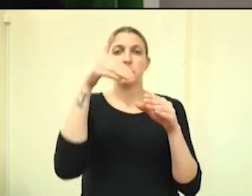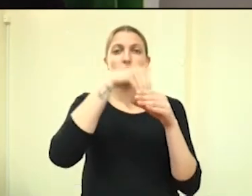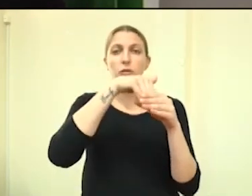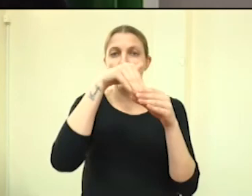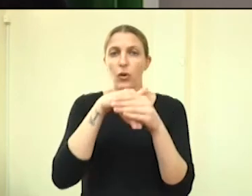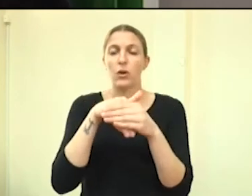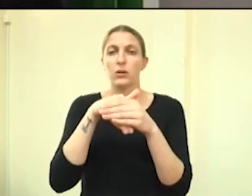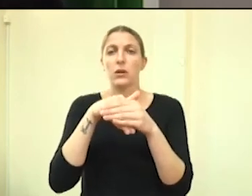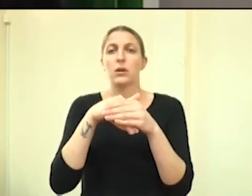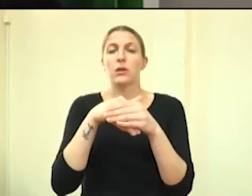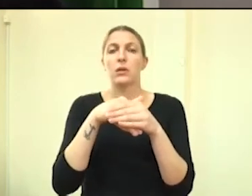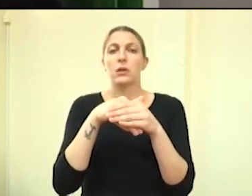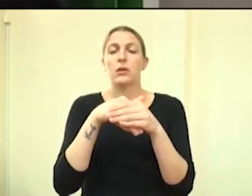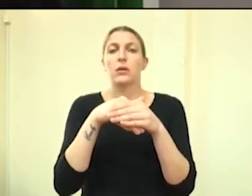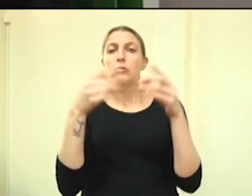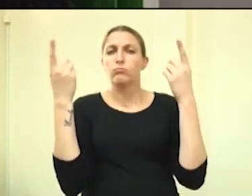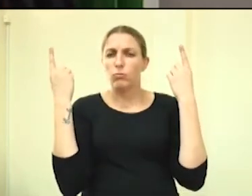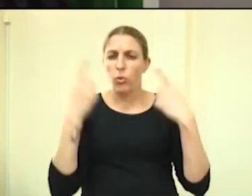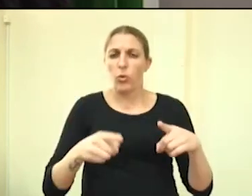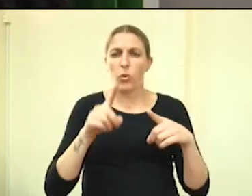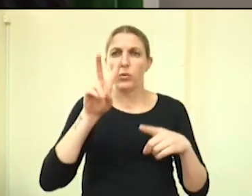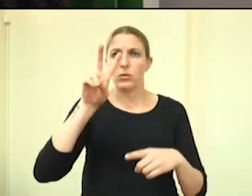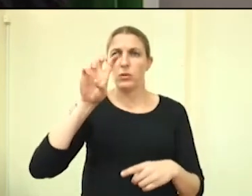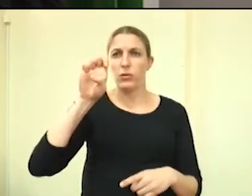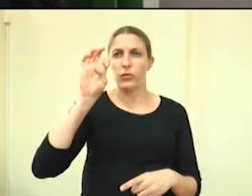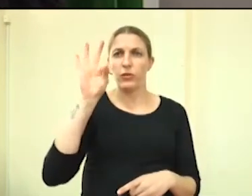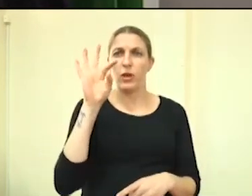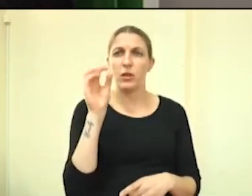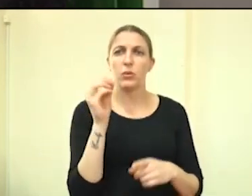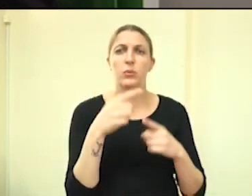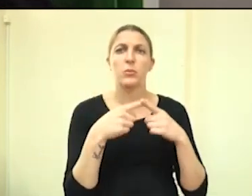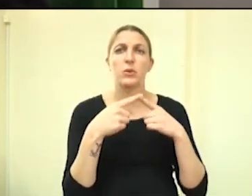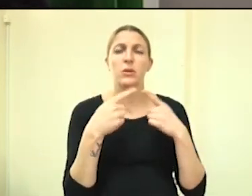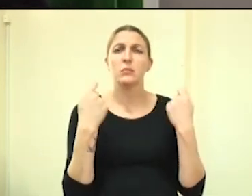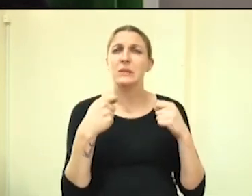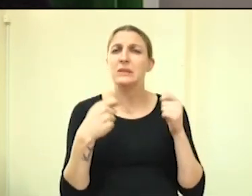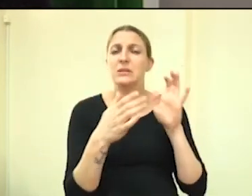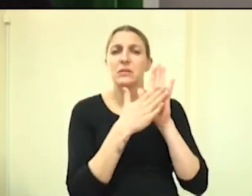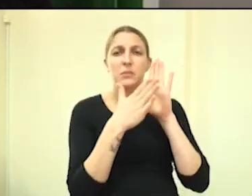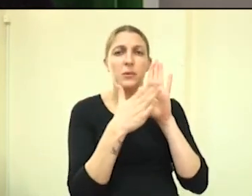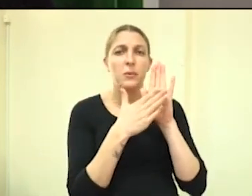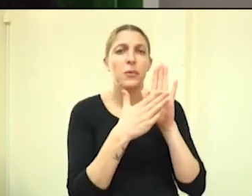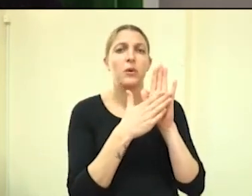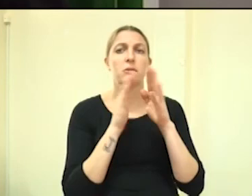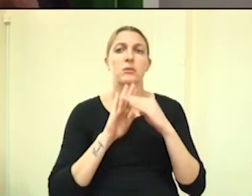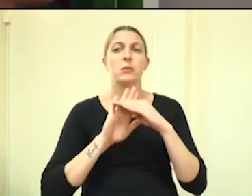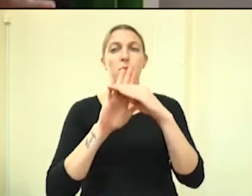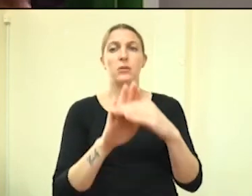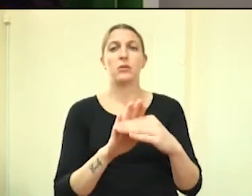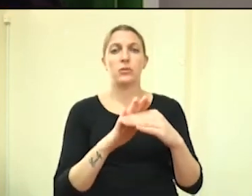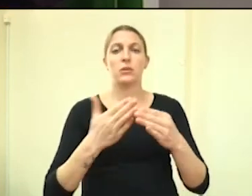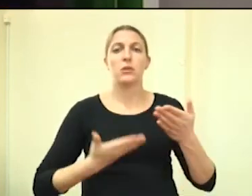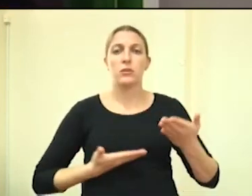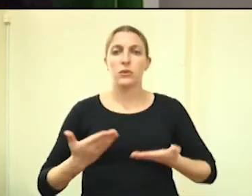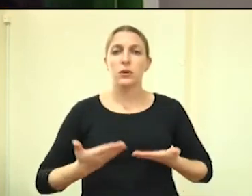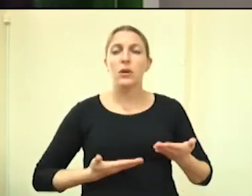derrubar esse veto, para que eles, de lá, venham alguma proposta para que mexa com a vida dos funcionários. Porque se a gente dizer amém para eles, não vai vir. A